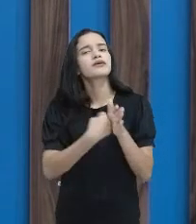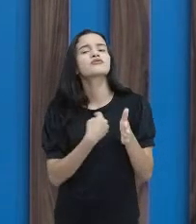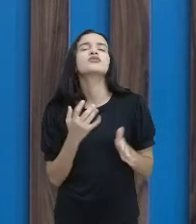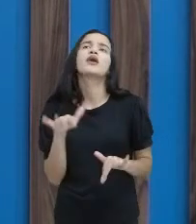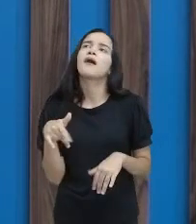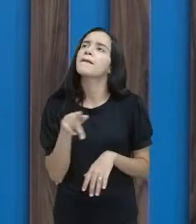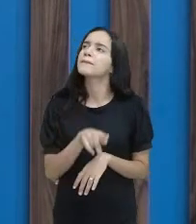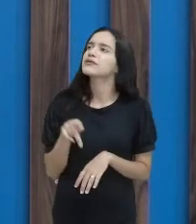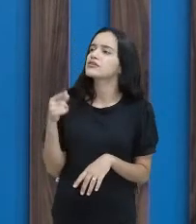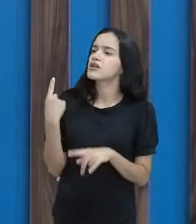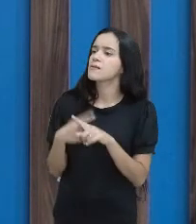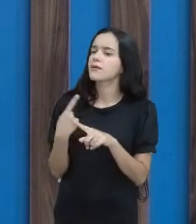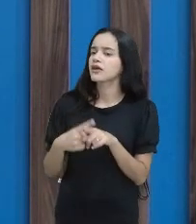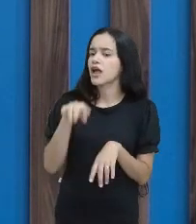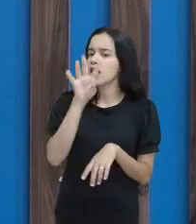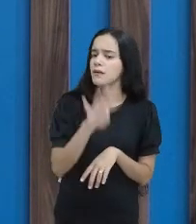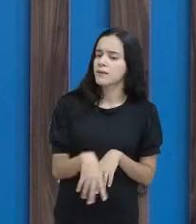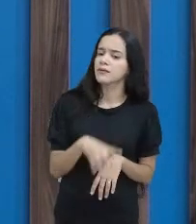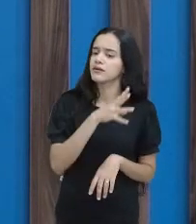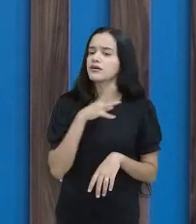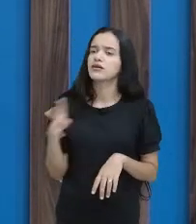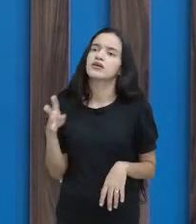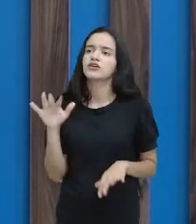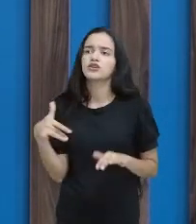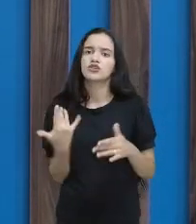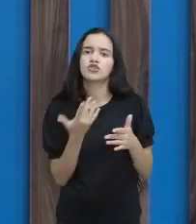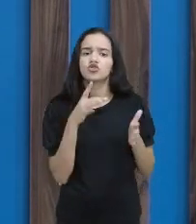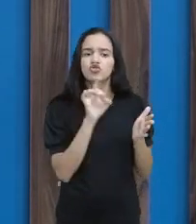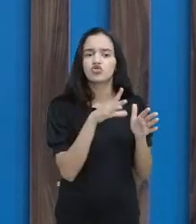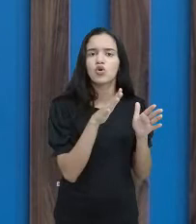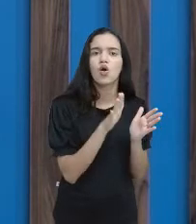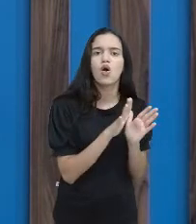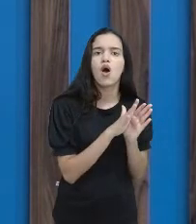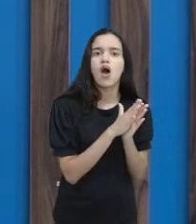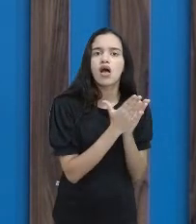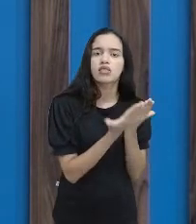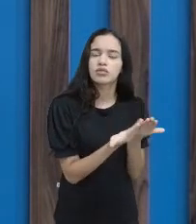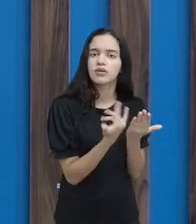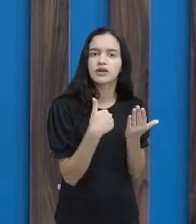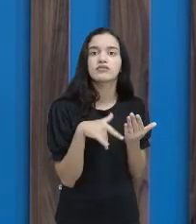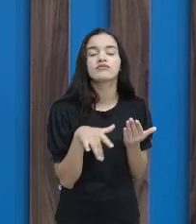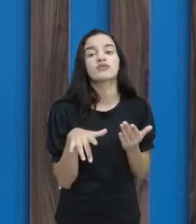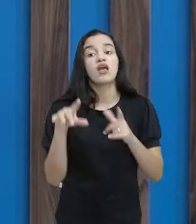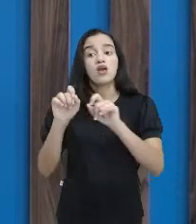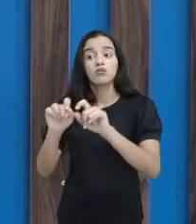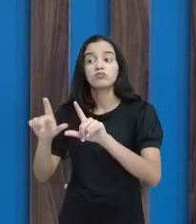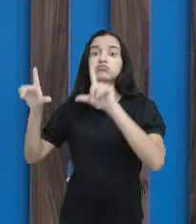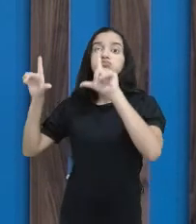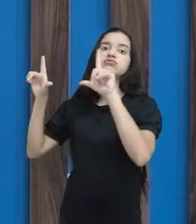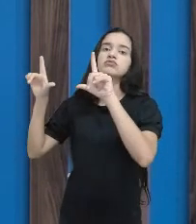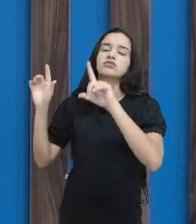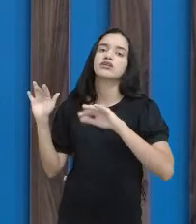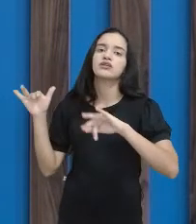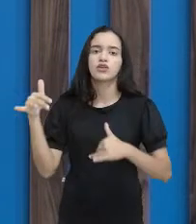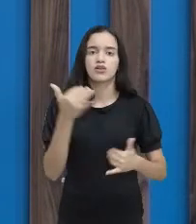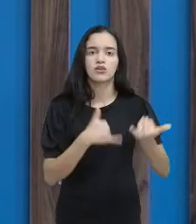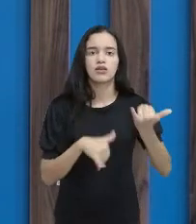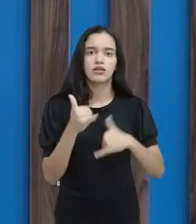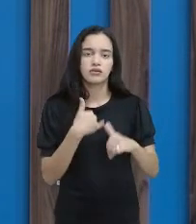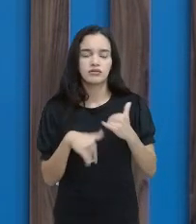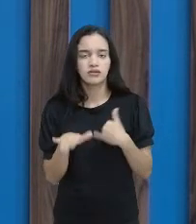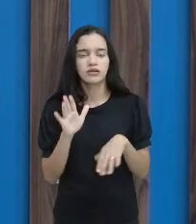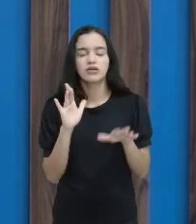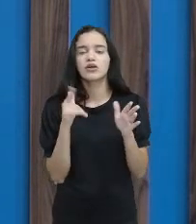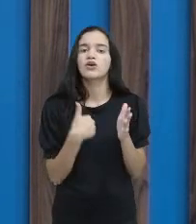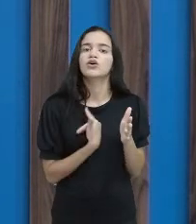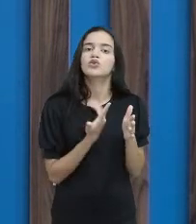professora, por que a tabela periódica não está só no livro e ele é um quadro? Realmente, justamente para que no laboratório, porque no momento